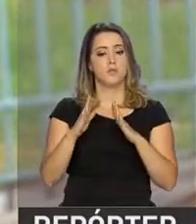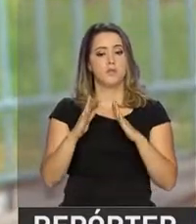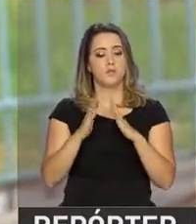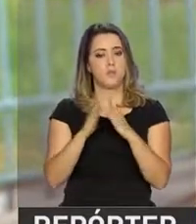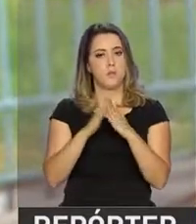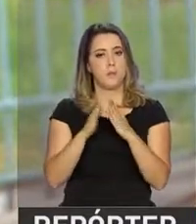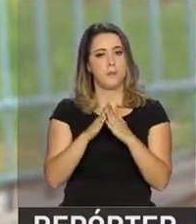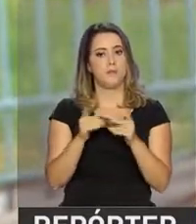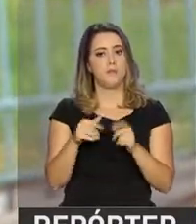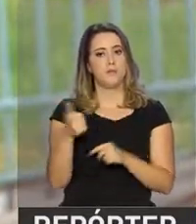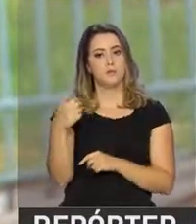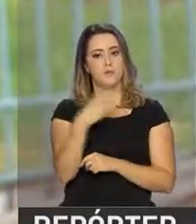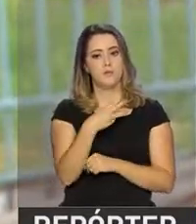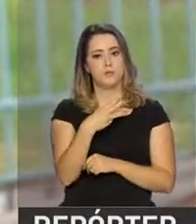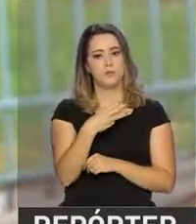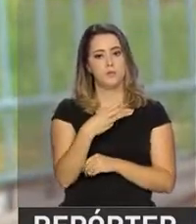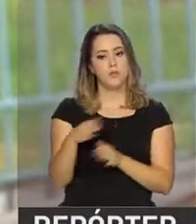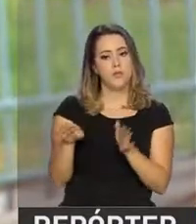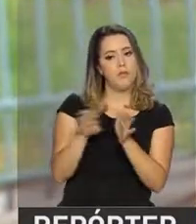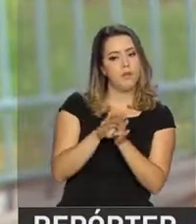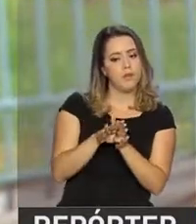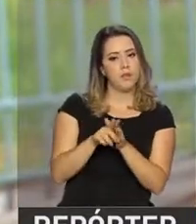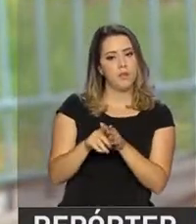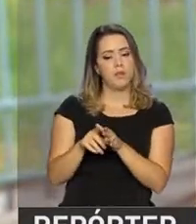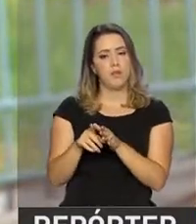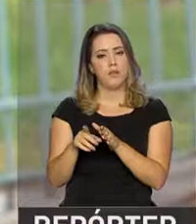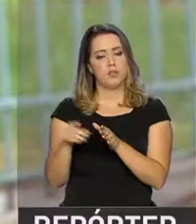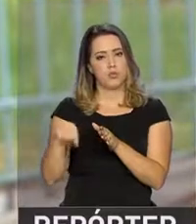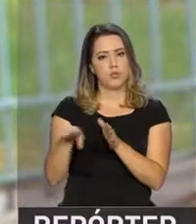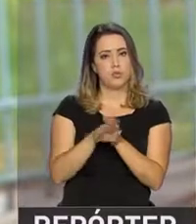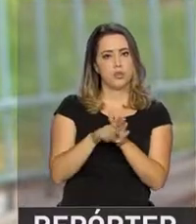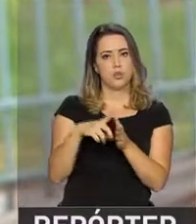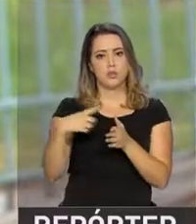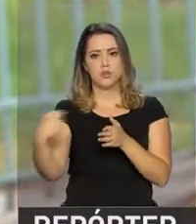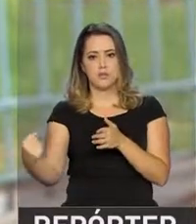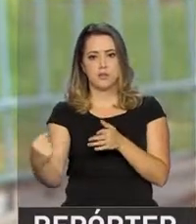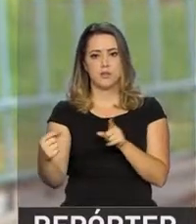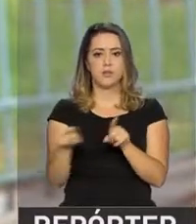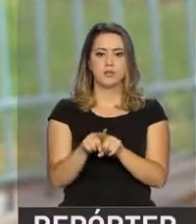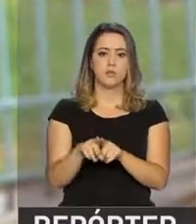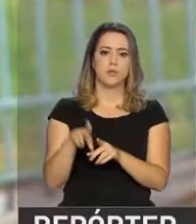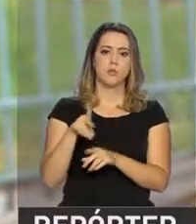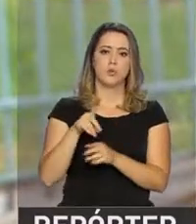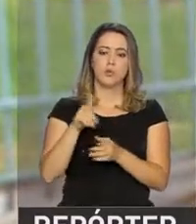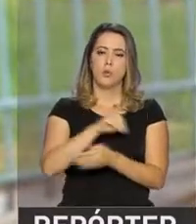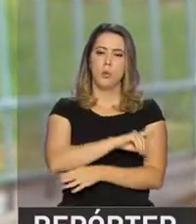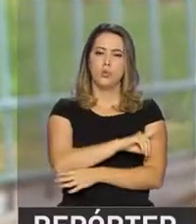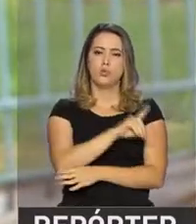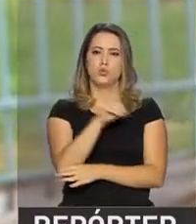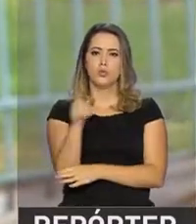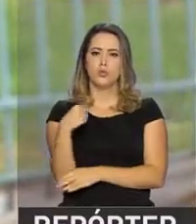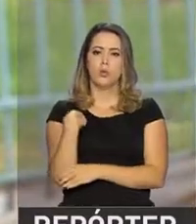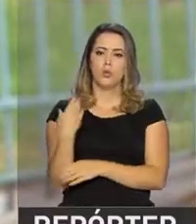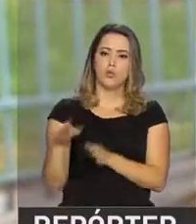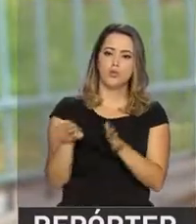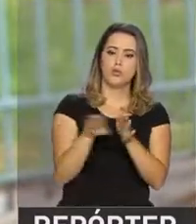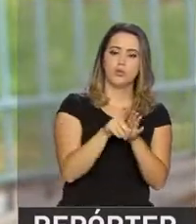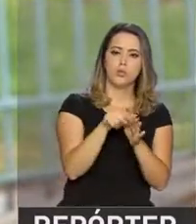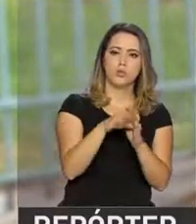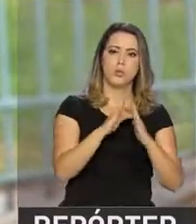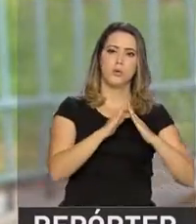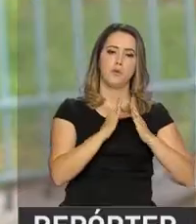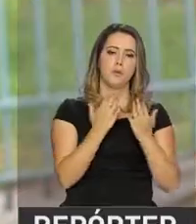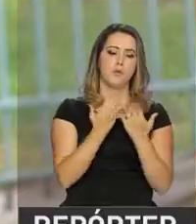os outros e 13 vem e volta em regime de creche mesmo né passa um dia não levamos a escolas mães trazem